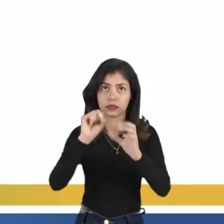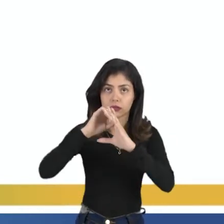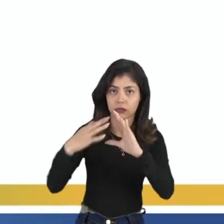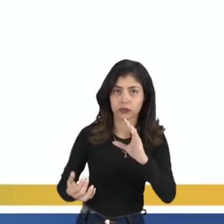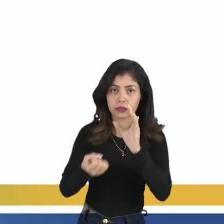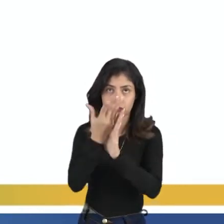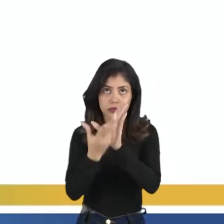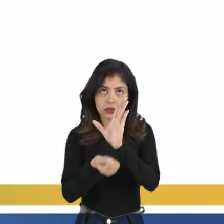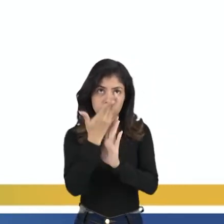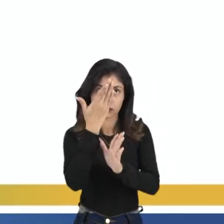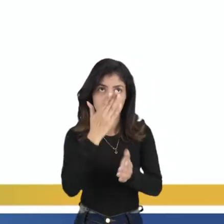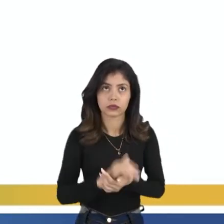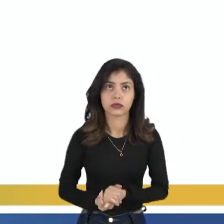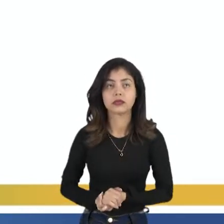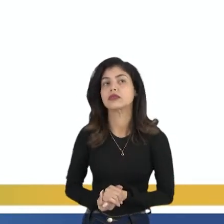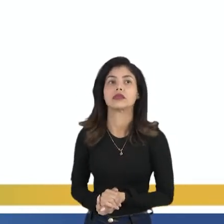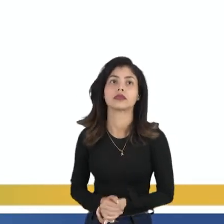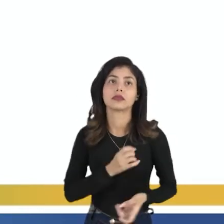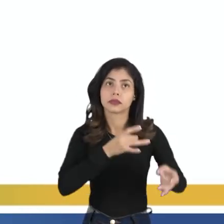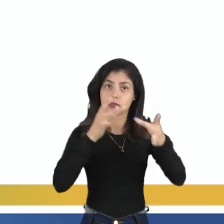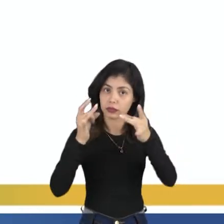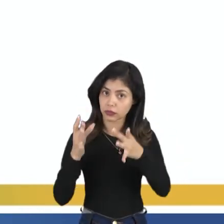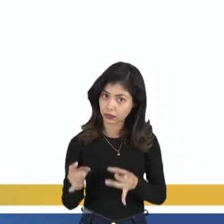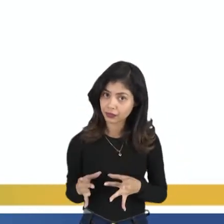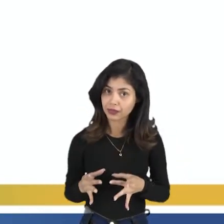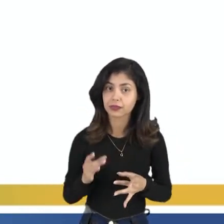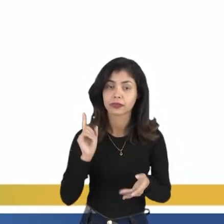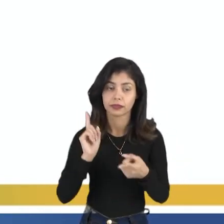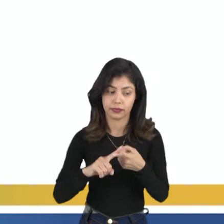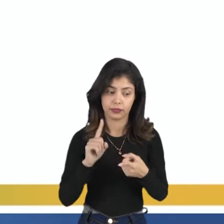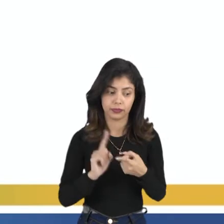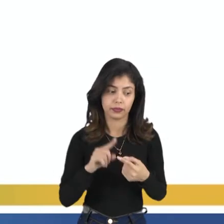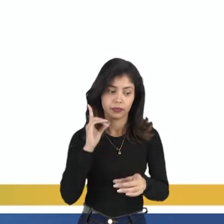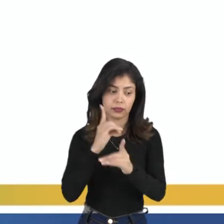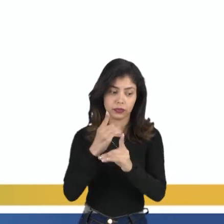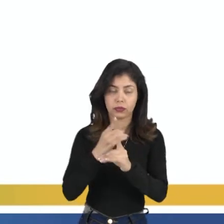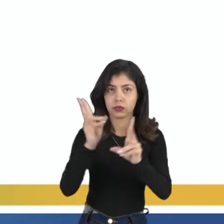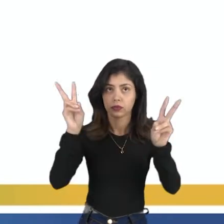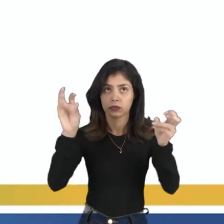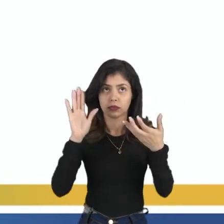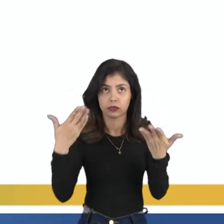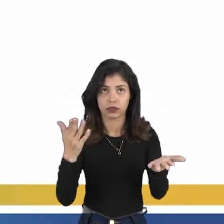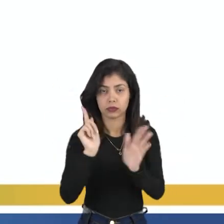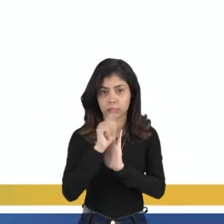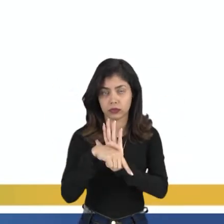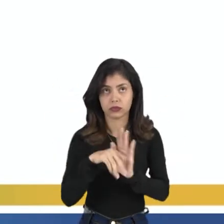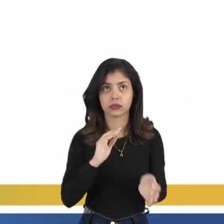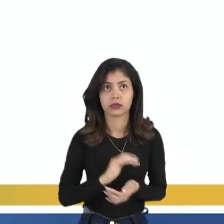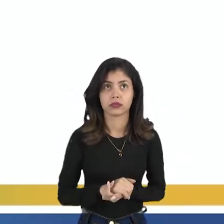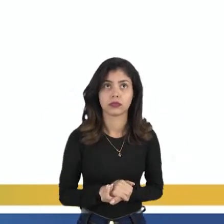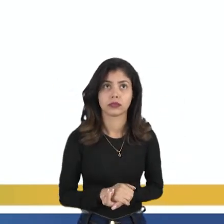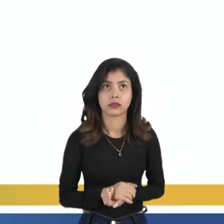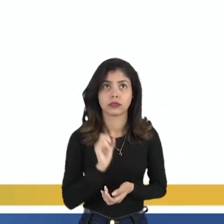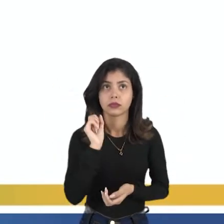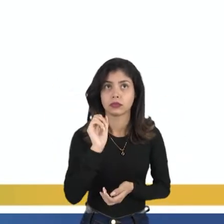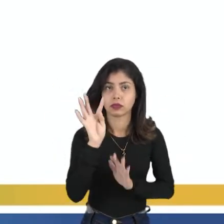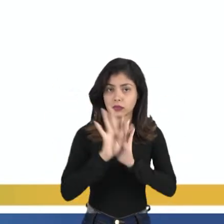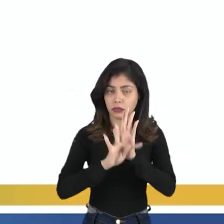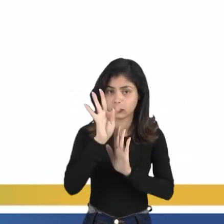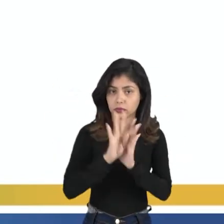para enfatizar as características do produto. Primeiro, identificação do tipo textual. Nós temos em azul,